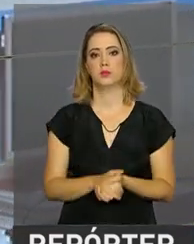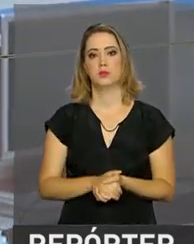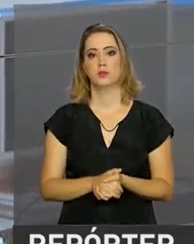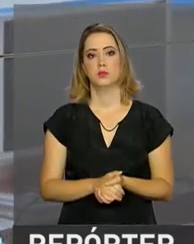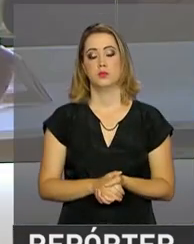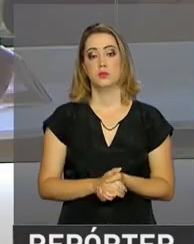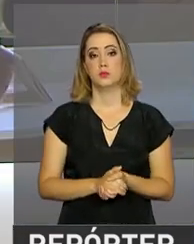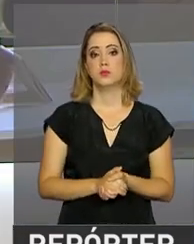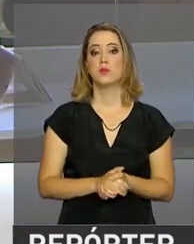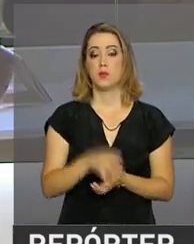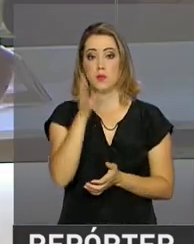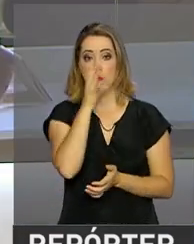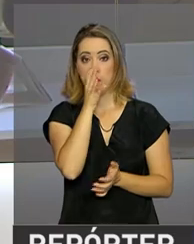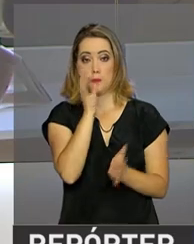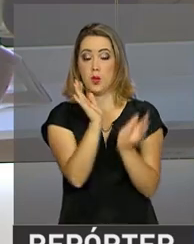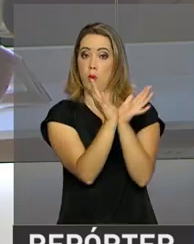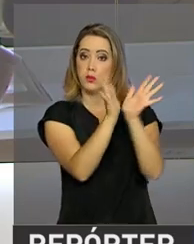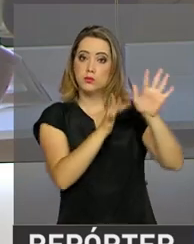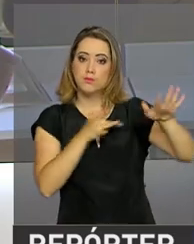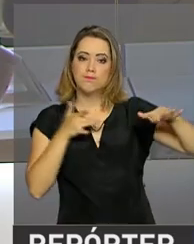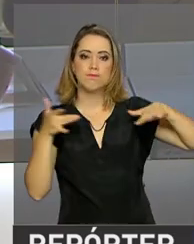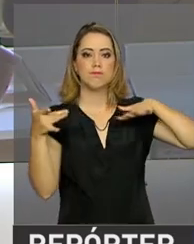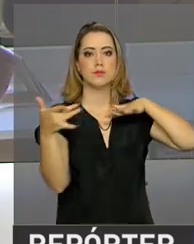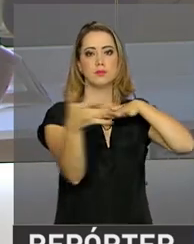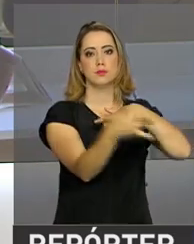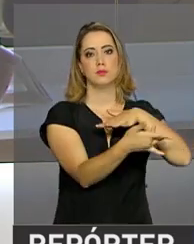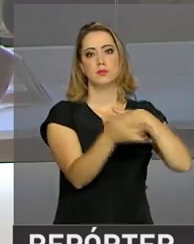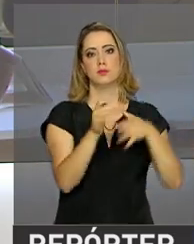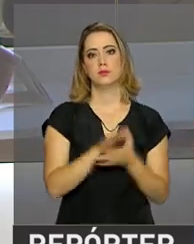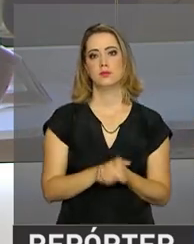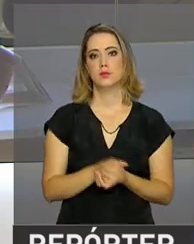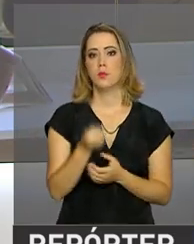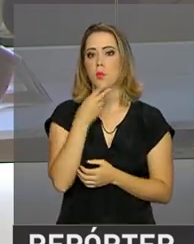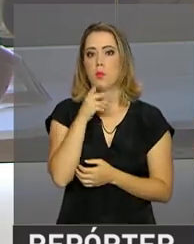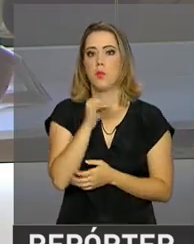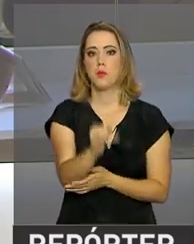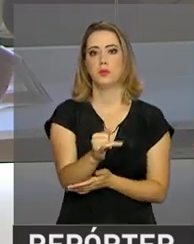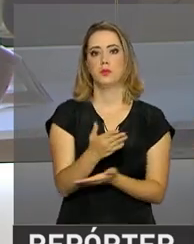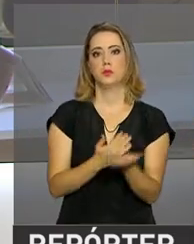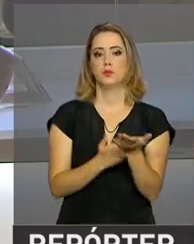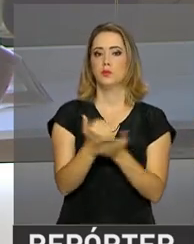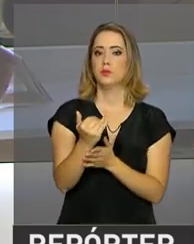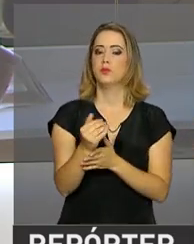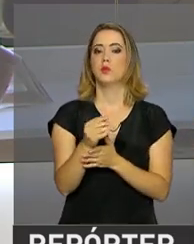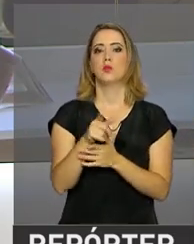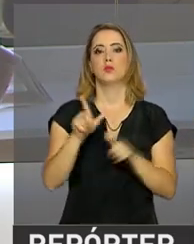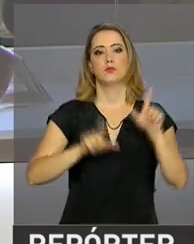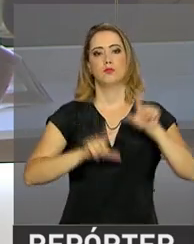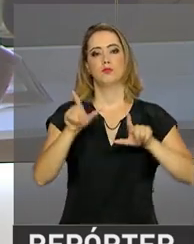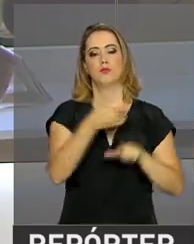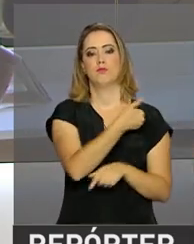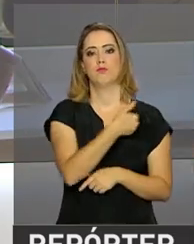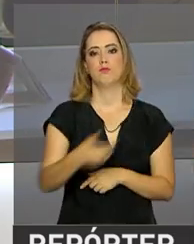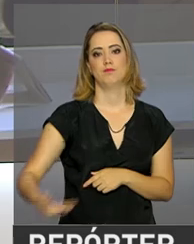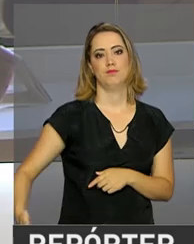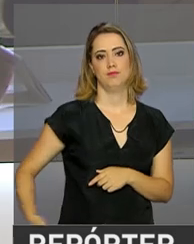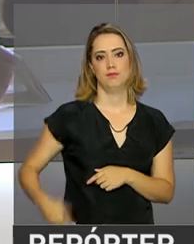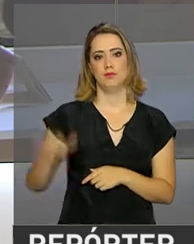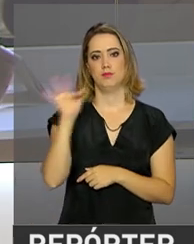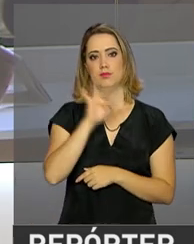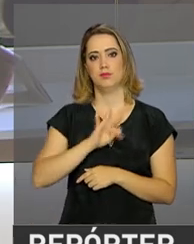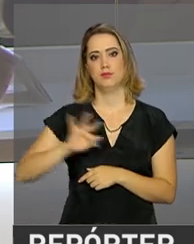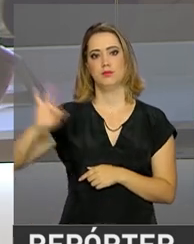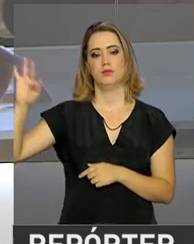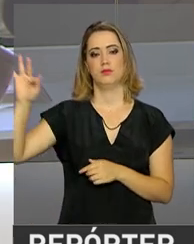NBR você pode acompanhar também as novidades em nossas redes sociais um bom dia para você uma boa semana e continue com a gente aqui na